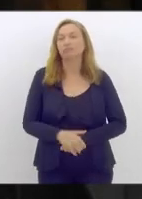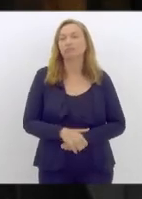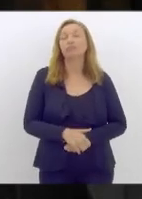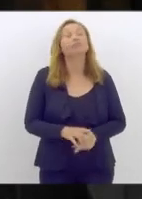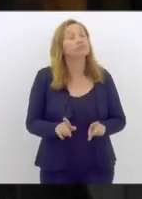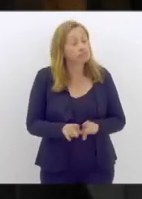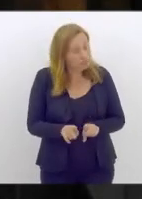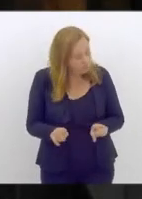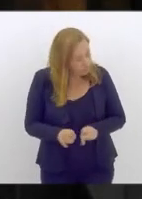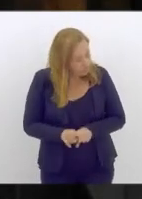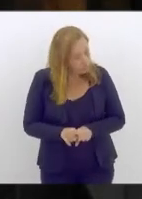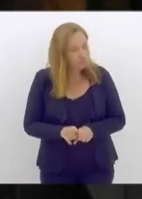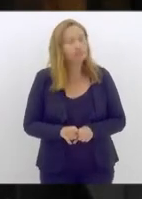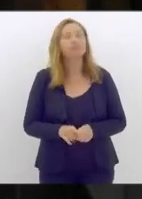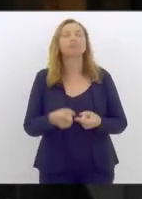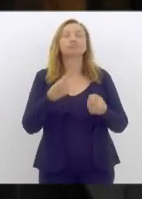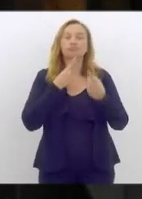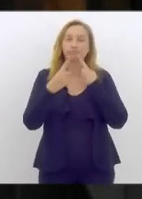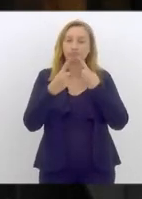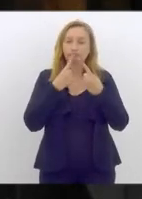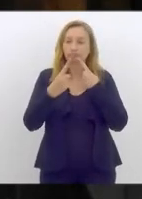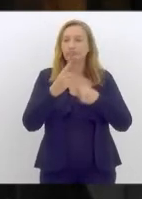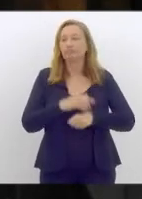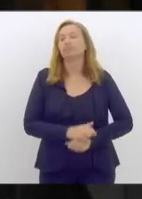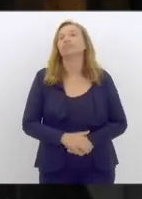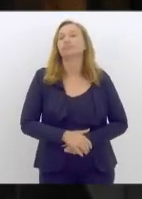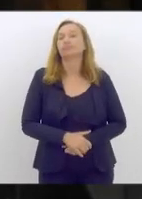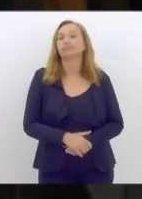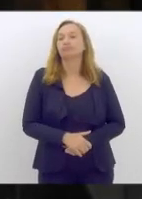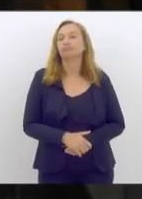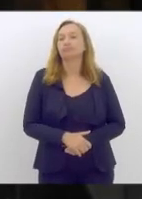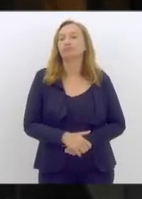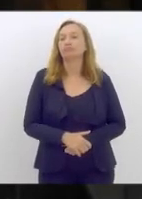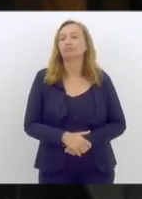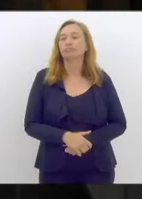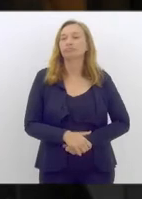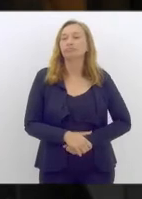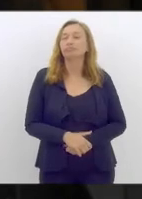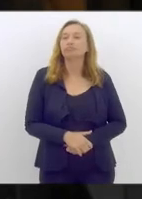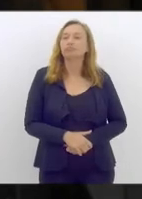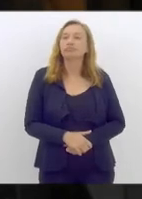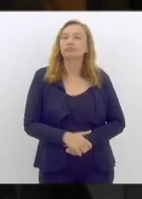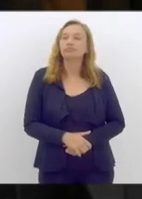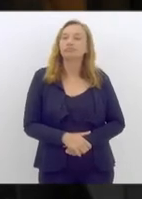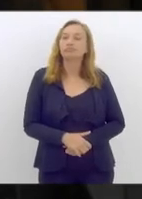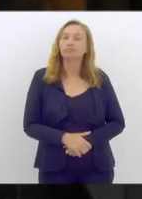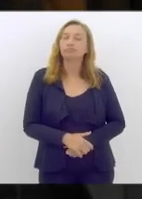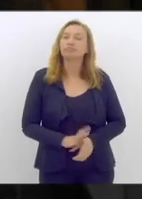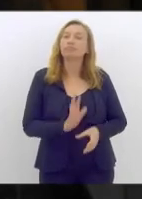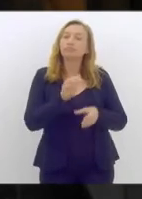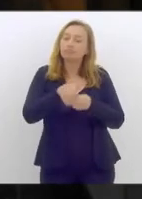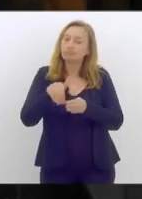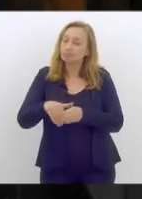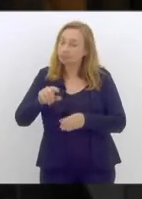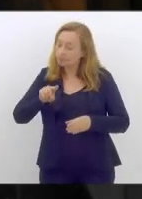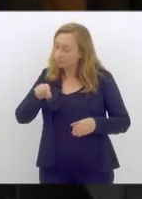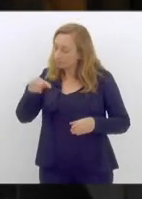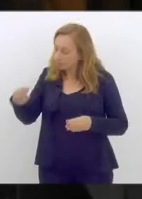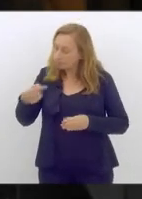também fosse discutido a posteriori ser votado